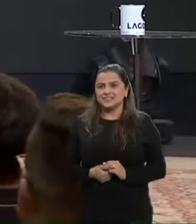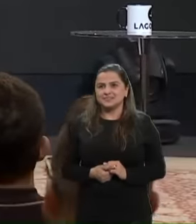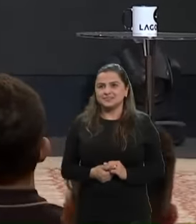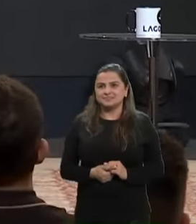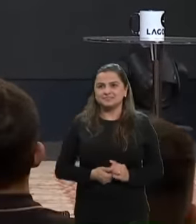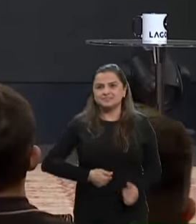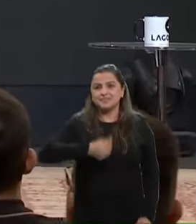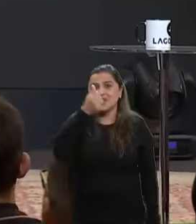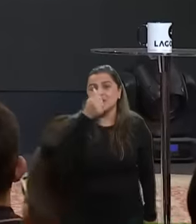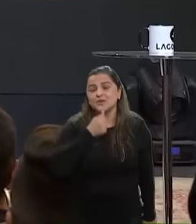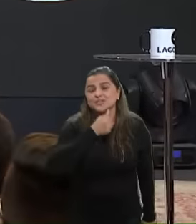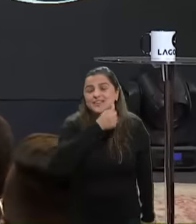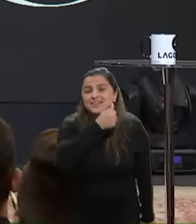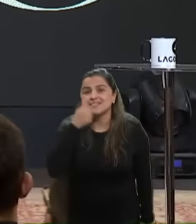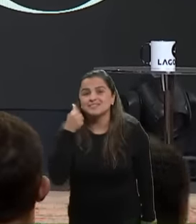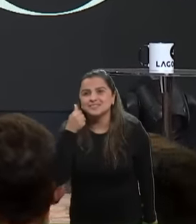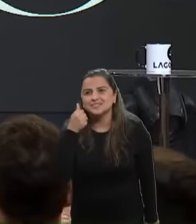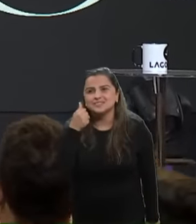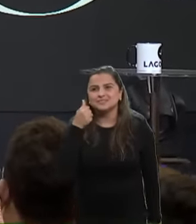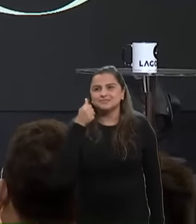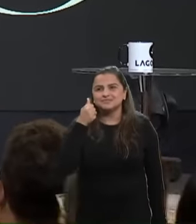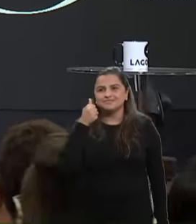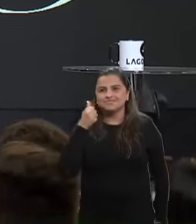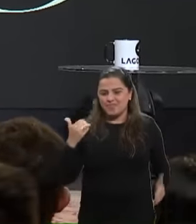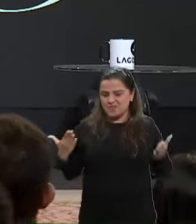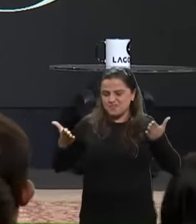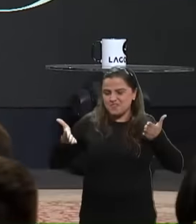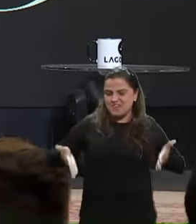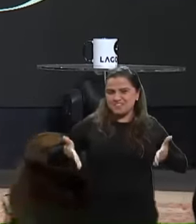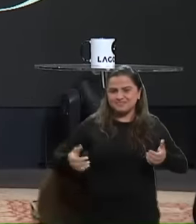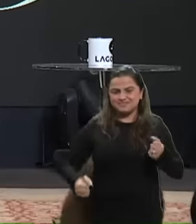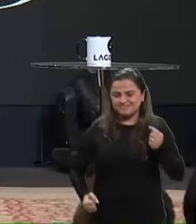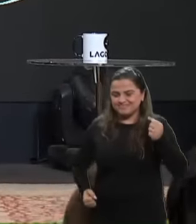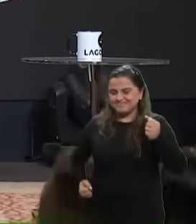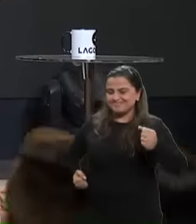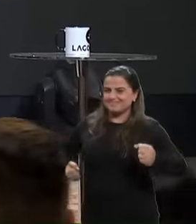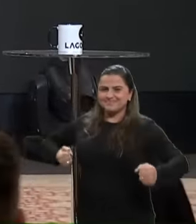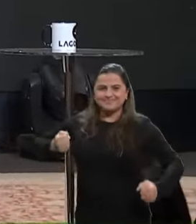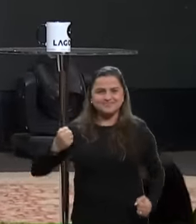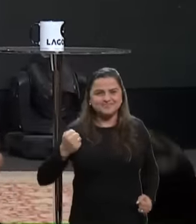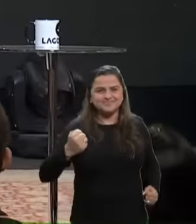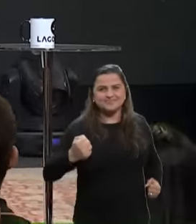o sacrifício estava chegando.